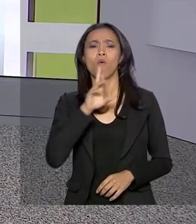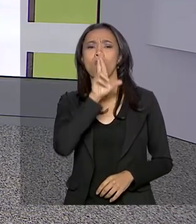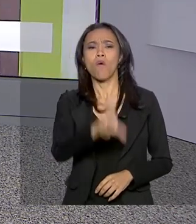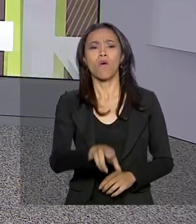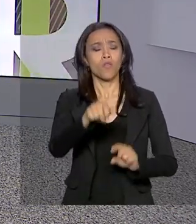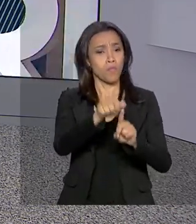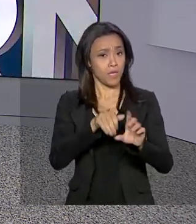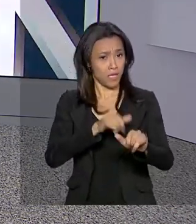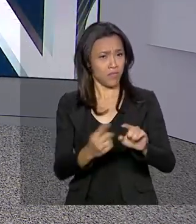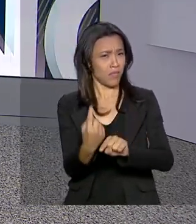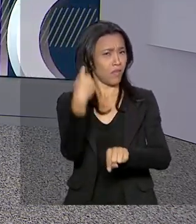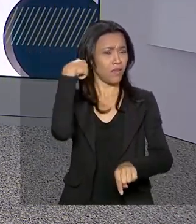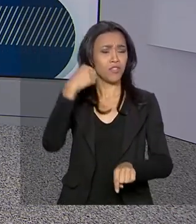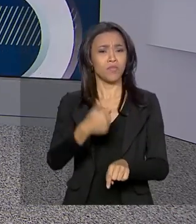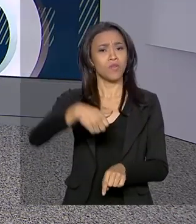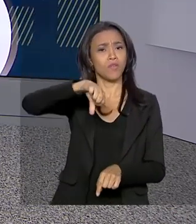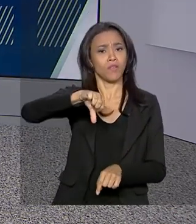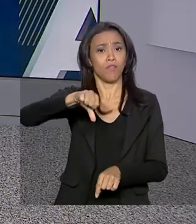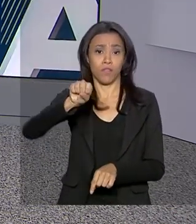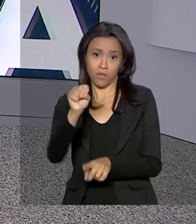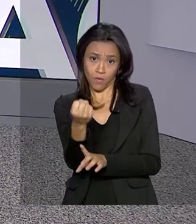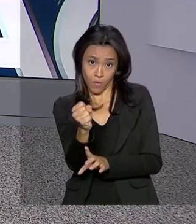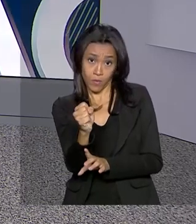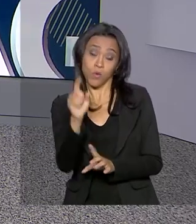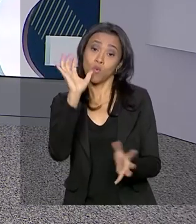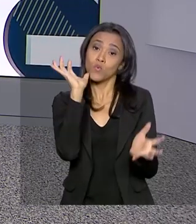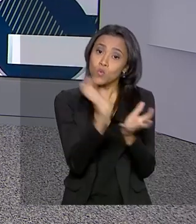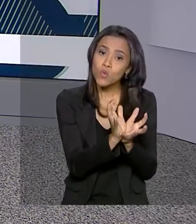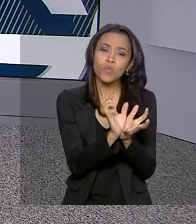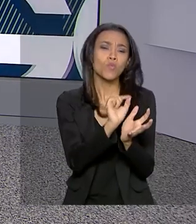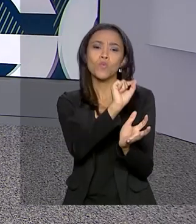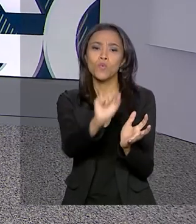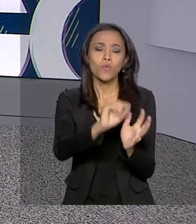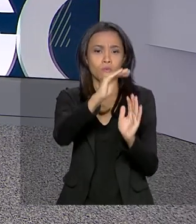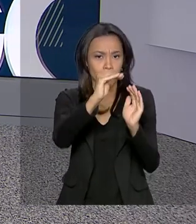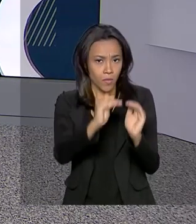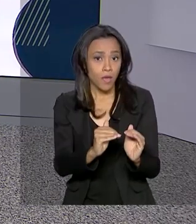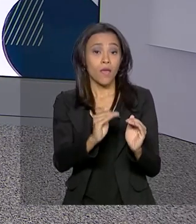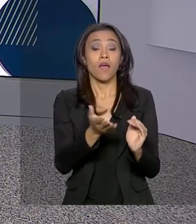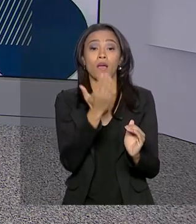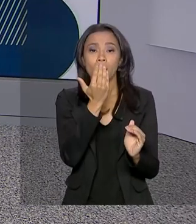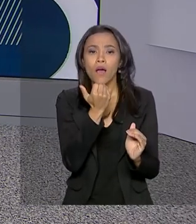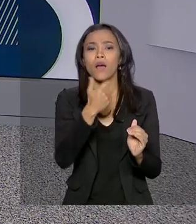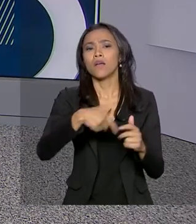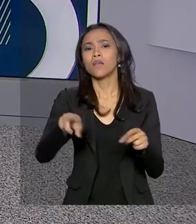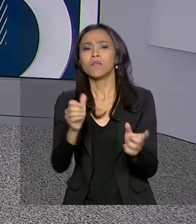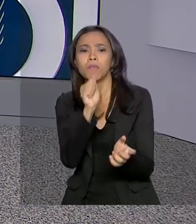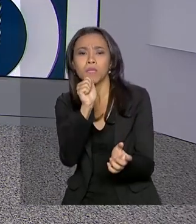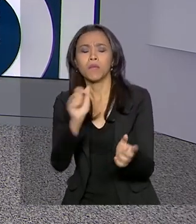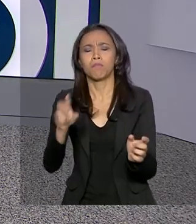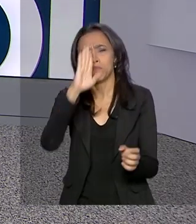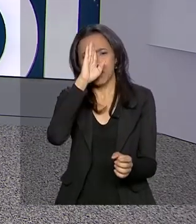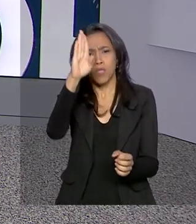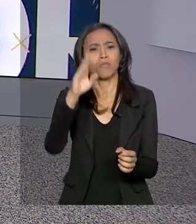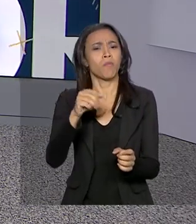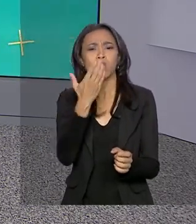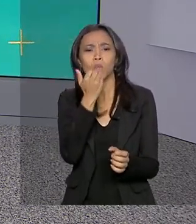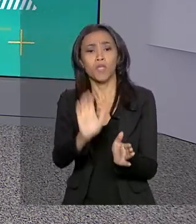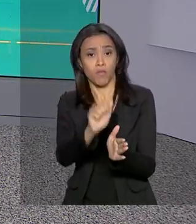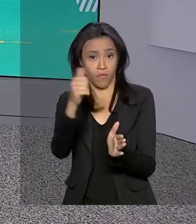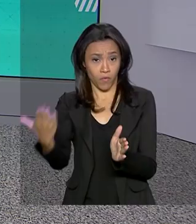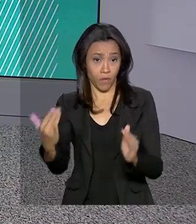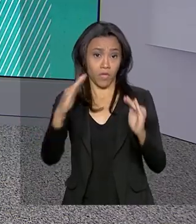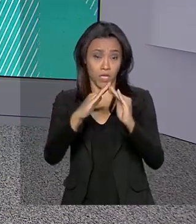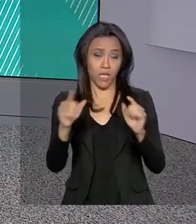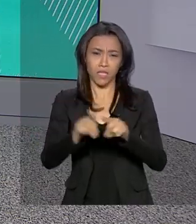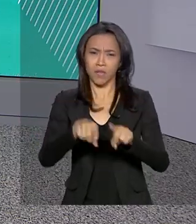desde 1998. Puxaram à queda os grupos alimentação e bebidas, principalmente alimentação fora de casa